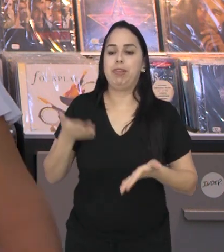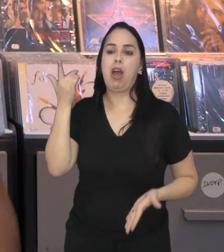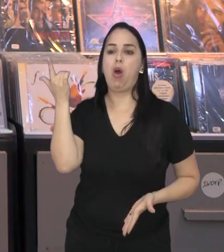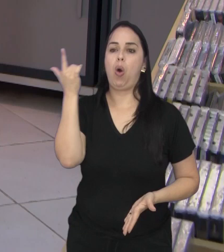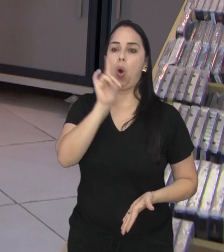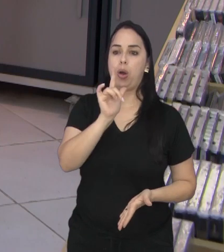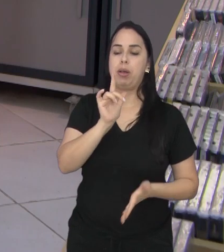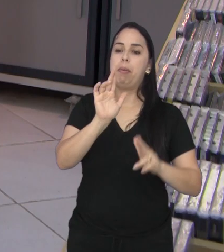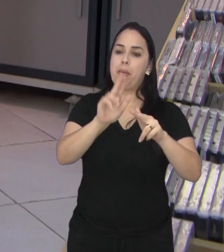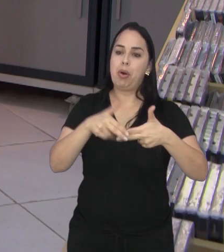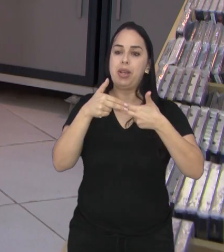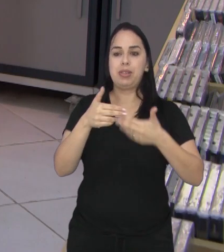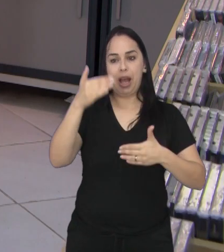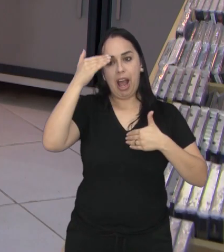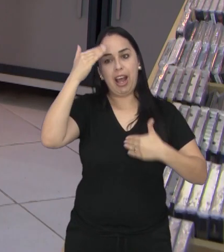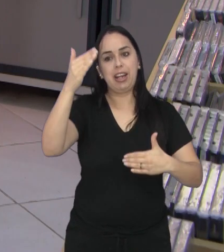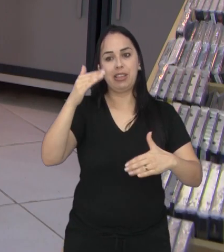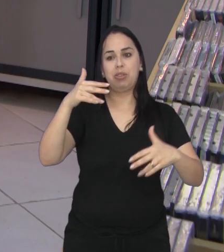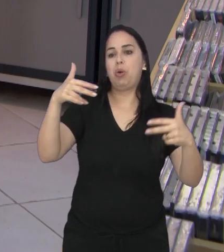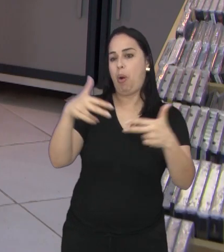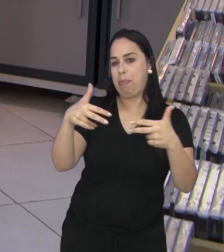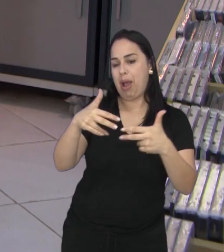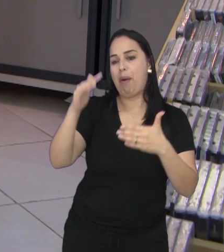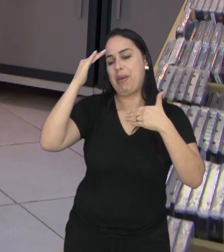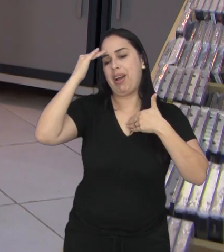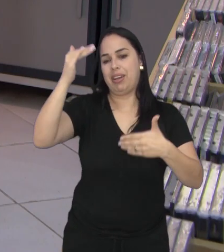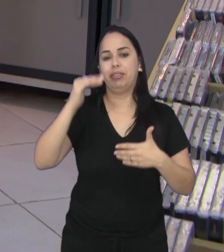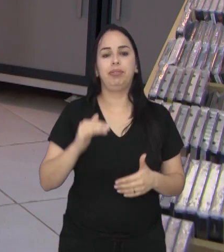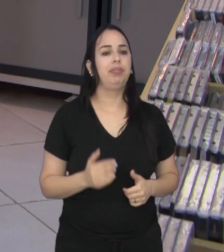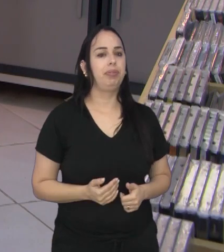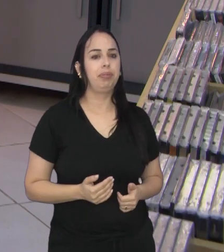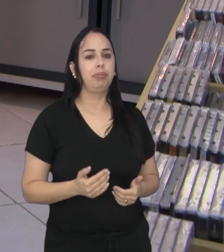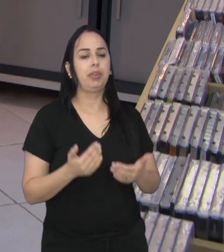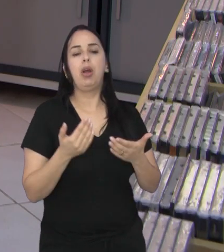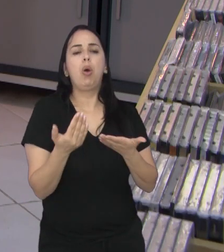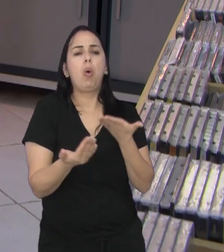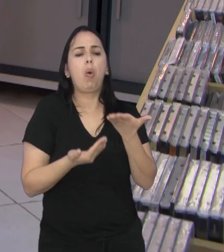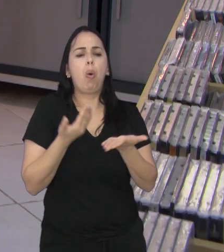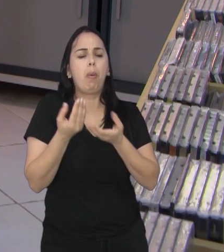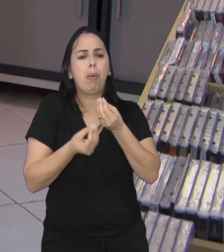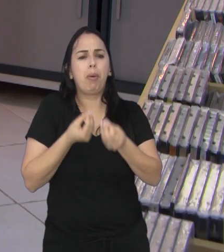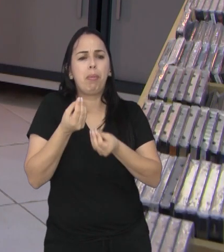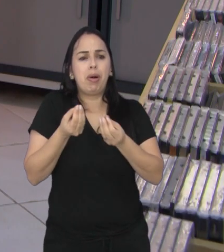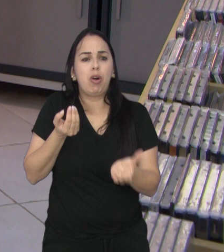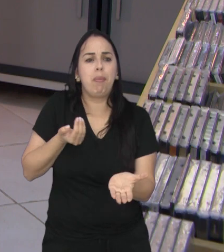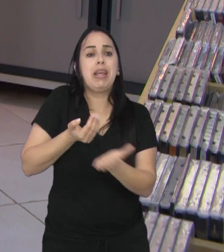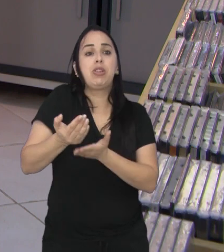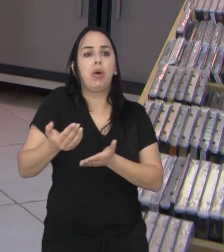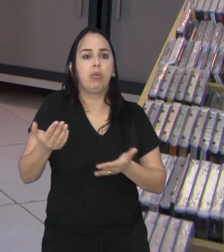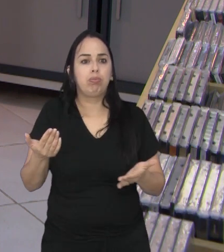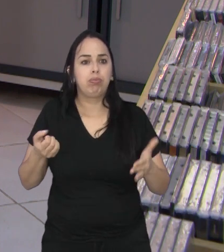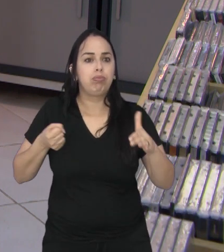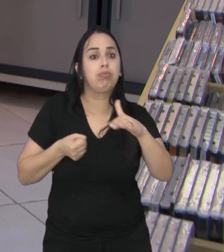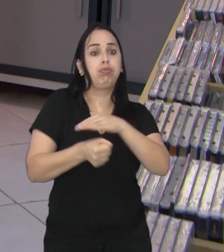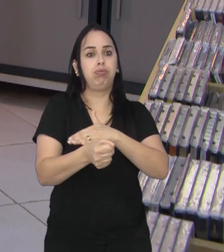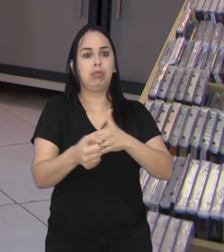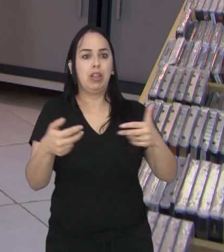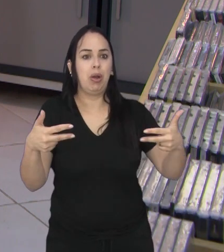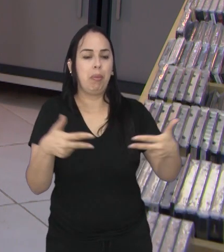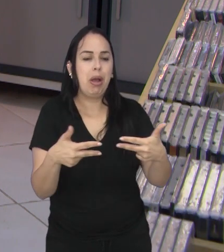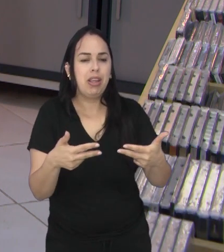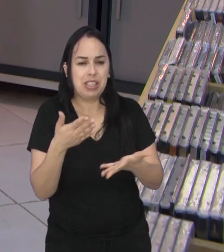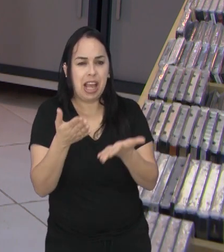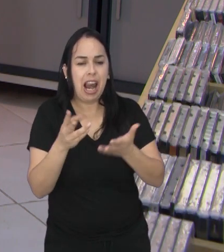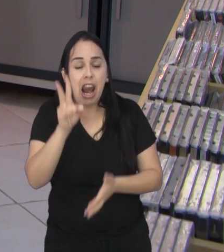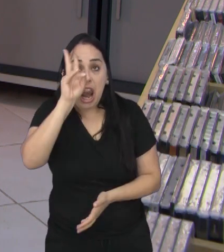devo tudo a esse movimento. Que é a minha paixão. Como que foi a sua entrada, assim, no movimento hip hop? Você tem lembrança